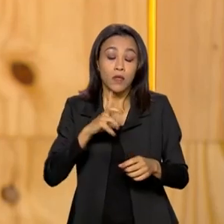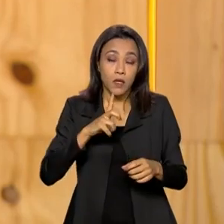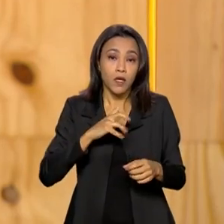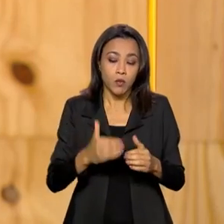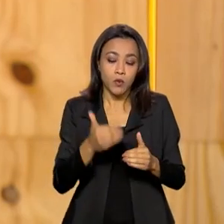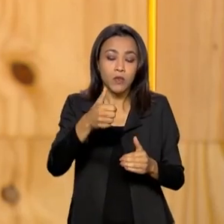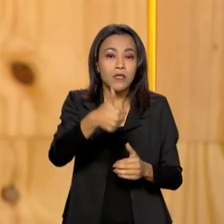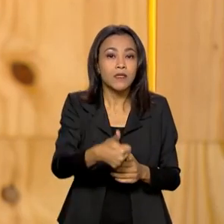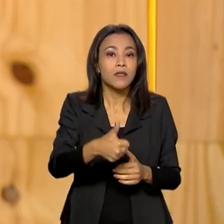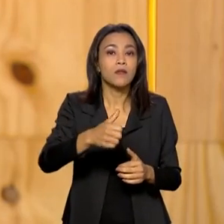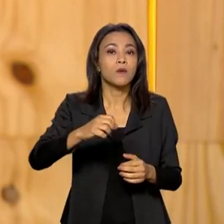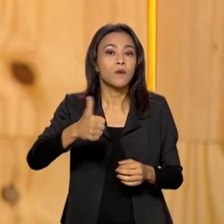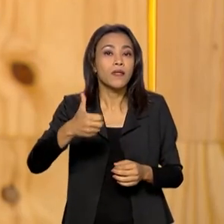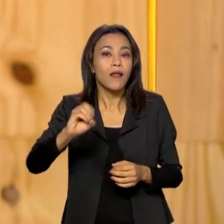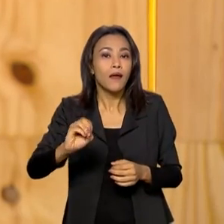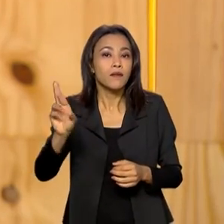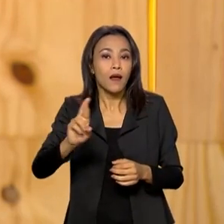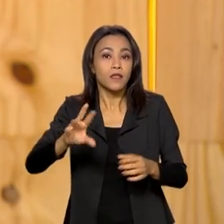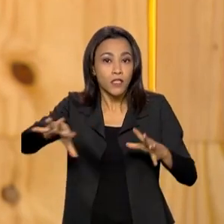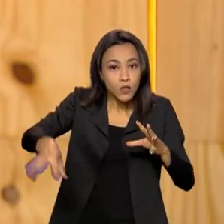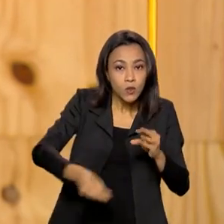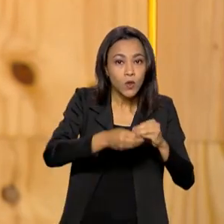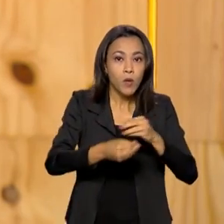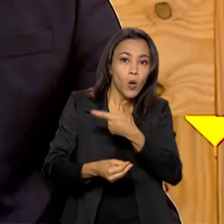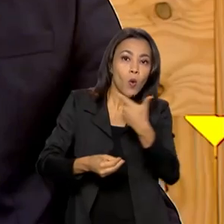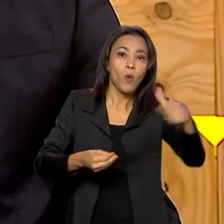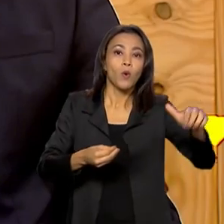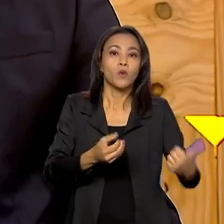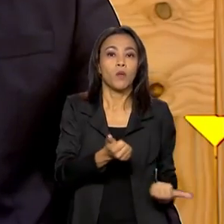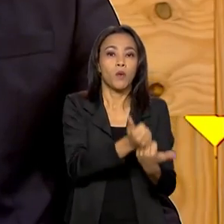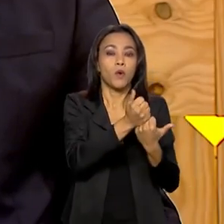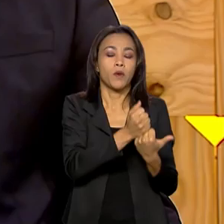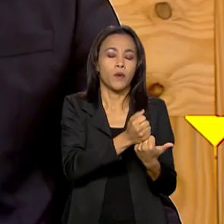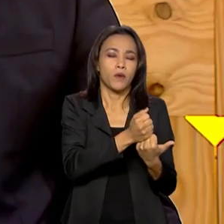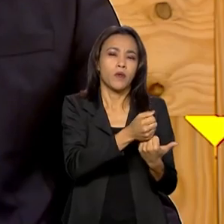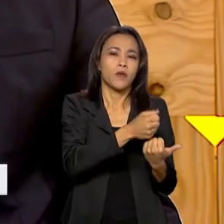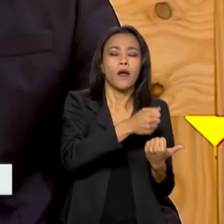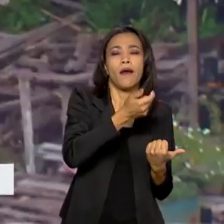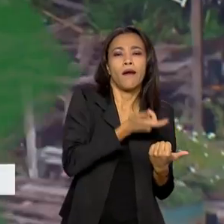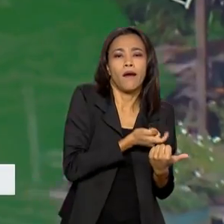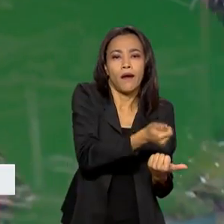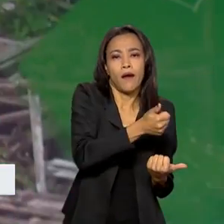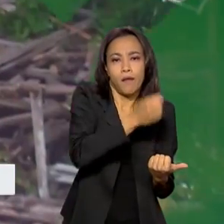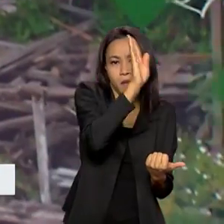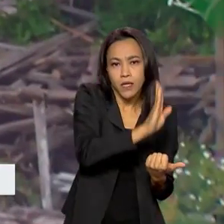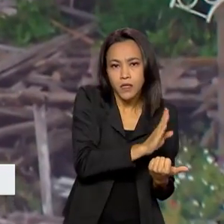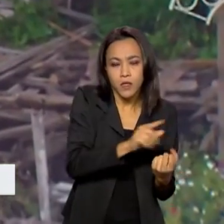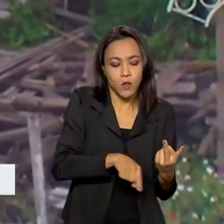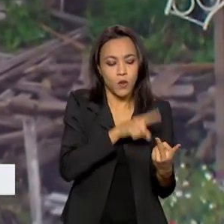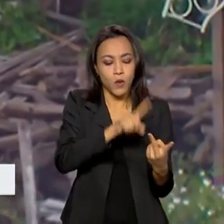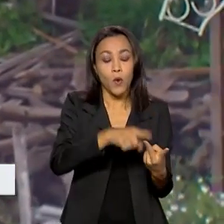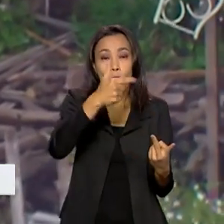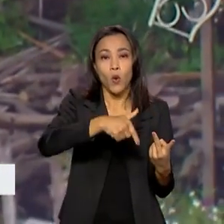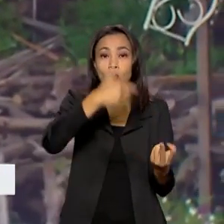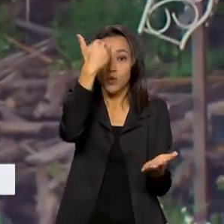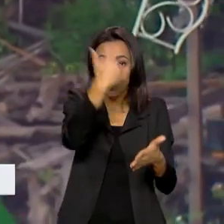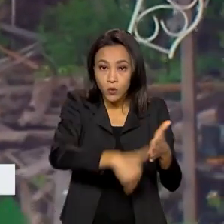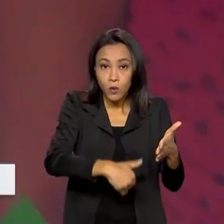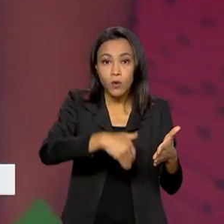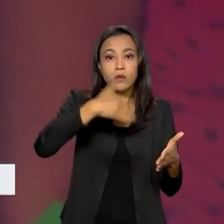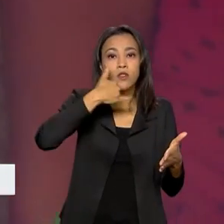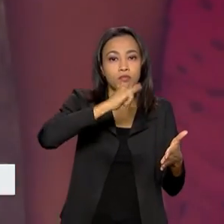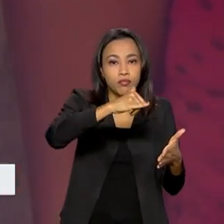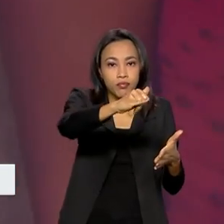que ele se soma aos demais ele se soma ao auxílio Brasil ele se soma ao desconto da tarifa social de energia elétrica